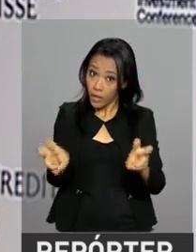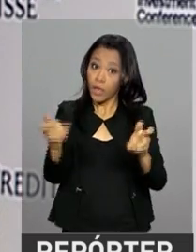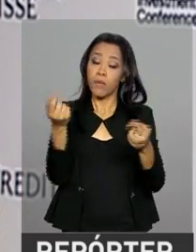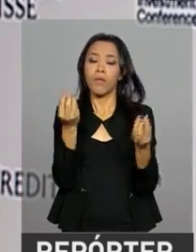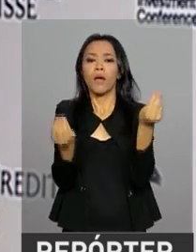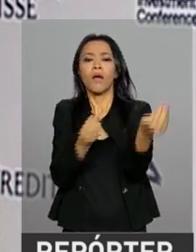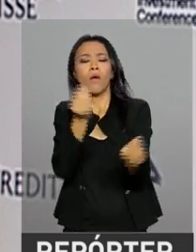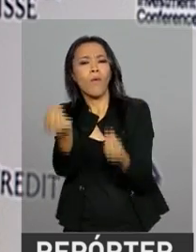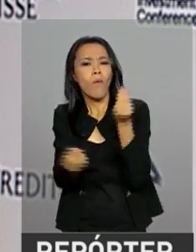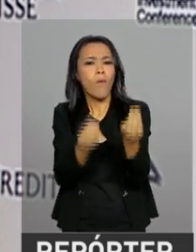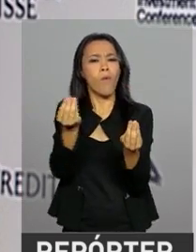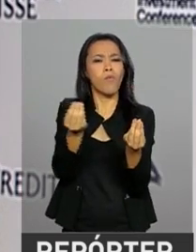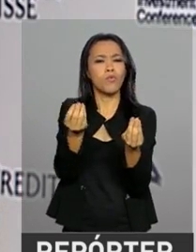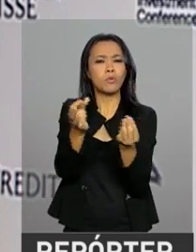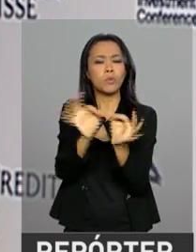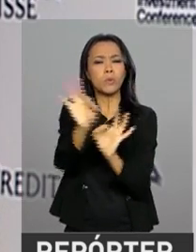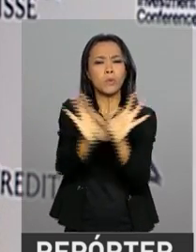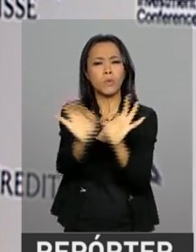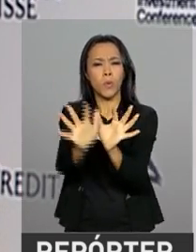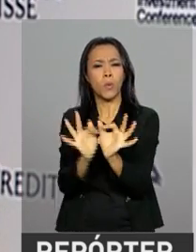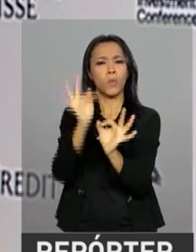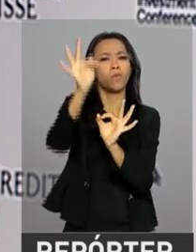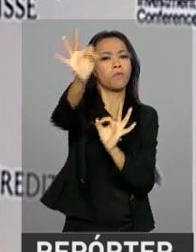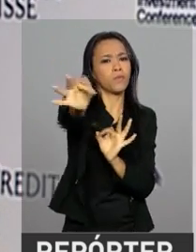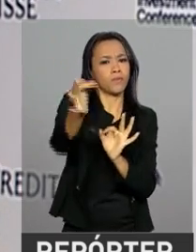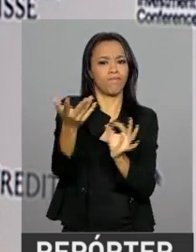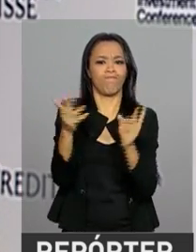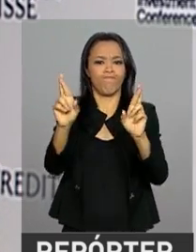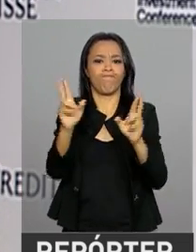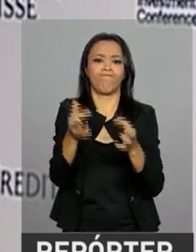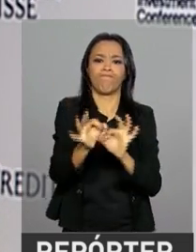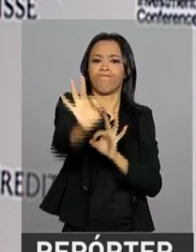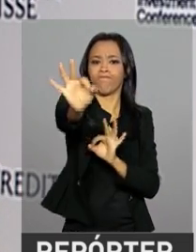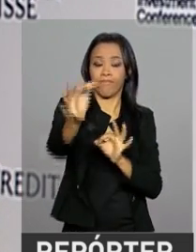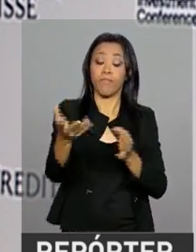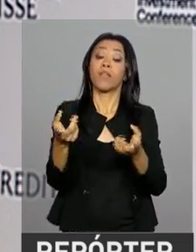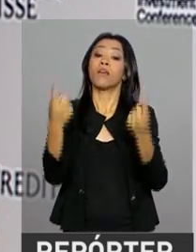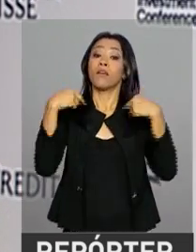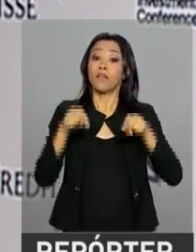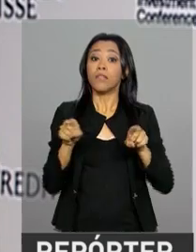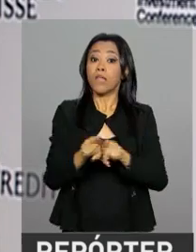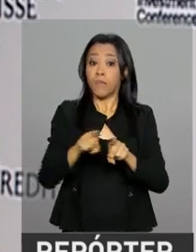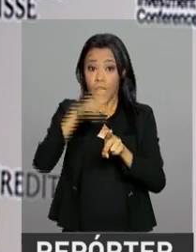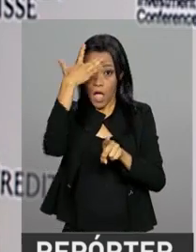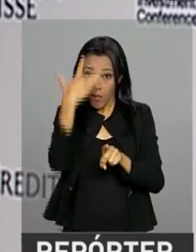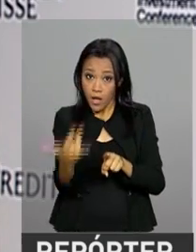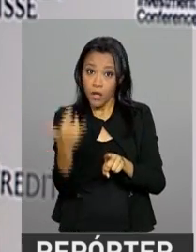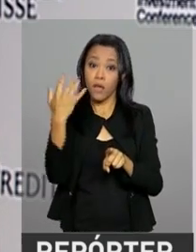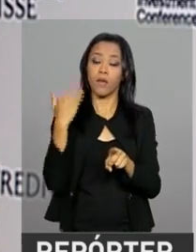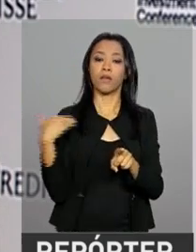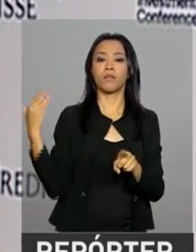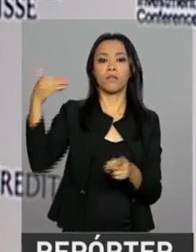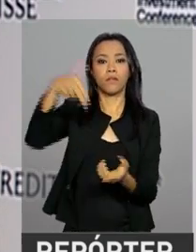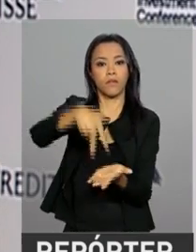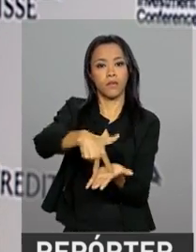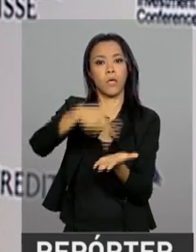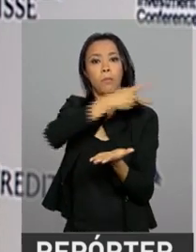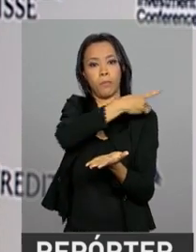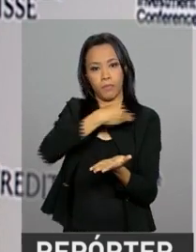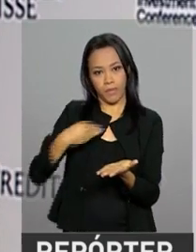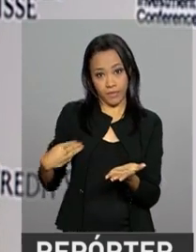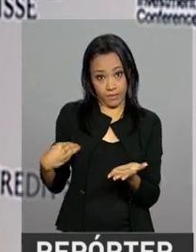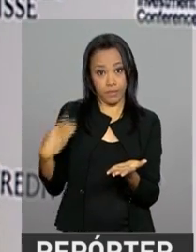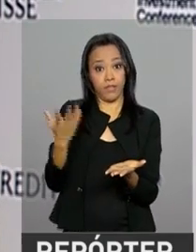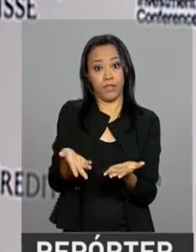expectativas e o caminho pro Futuro também está confirmada a presença amanhã do Ministro da Fazenda Henrique